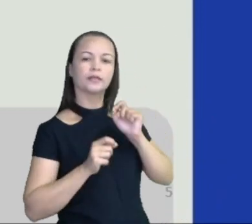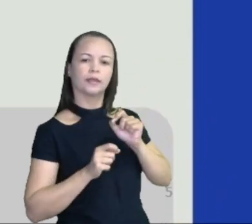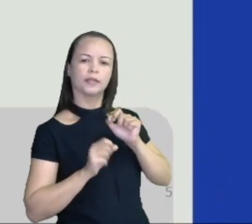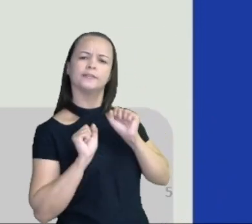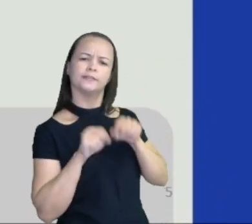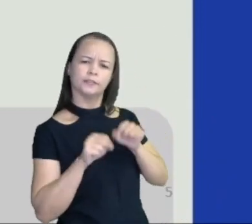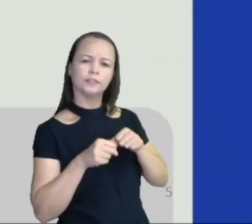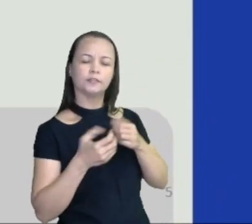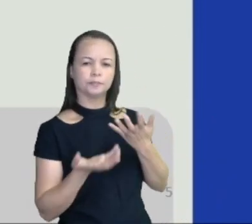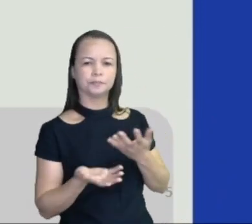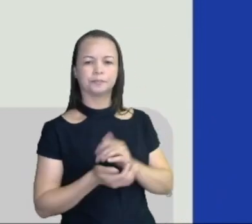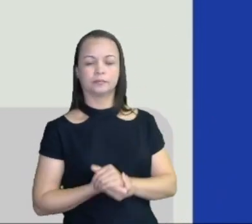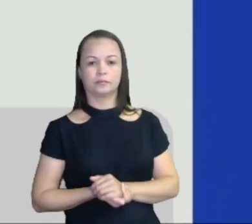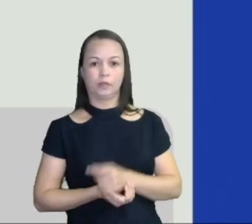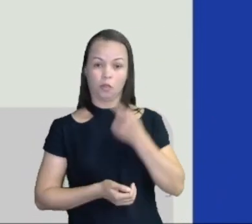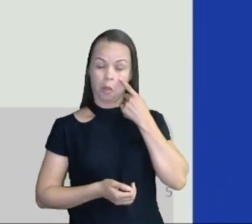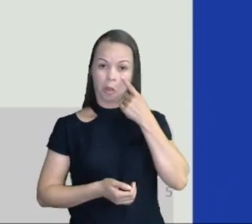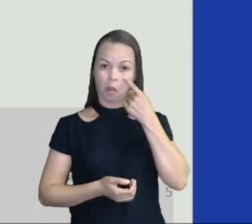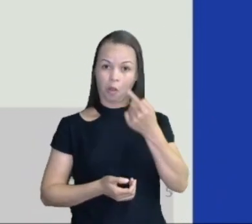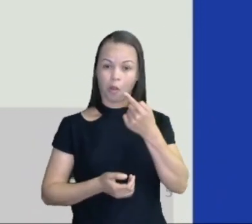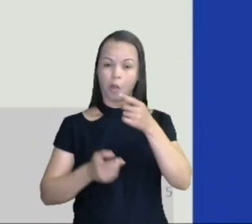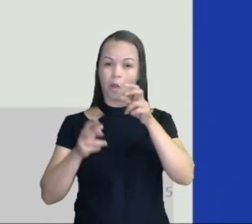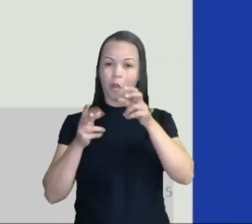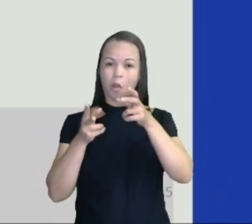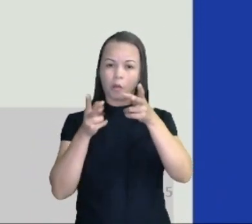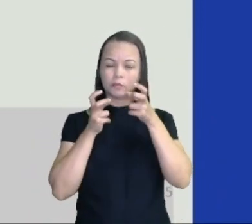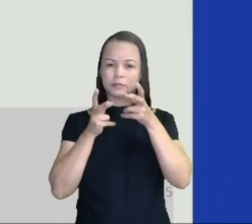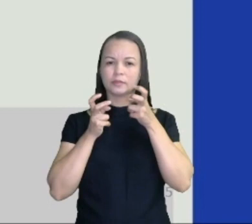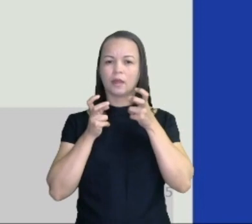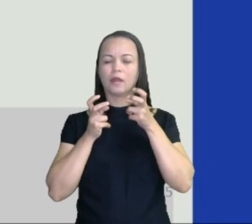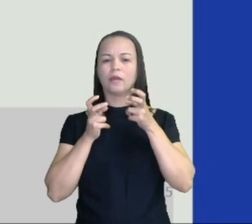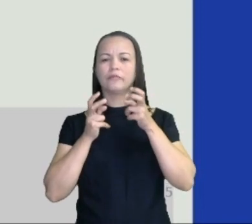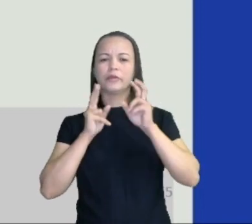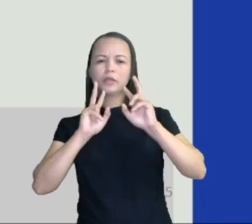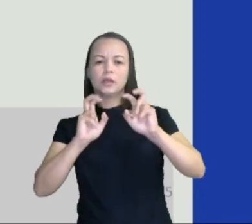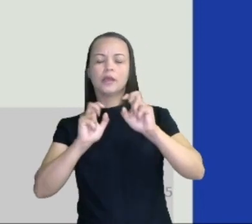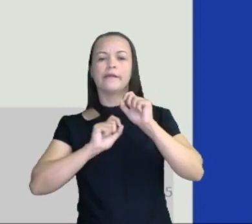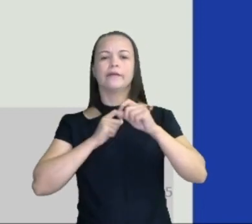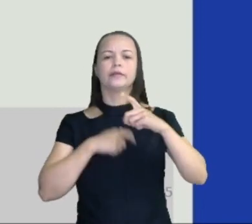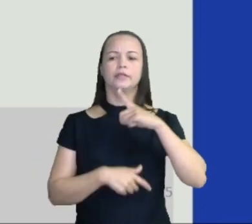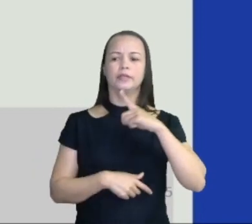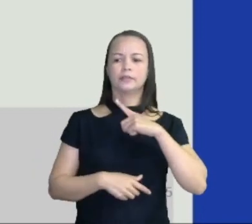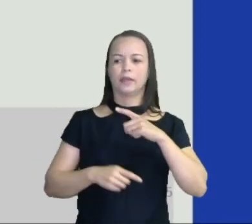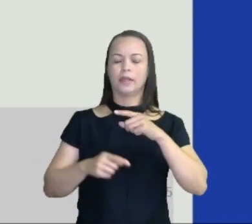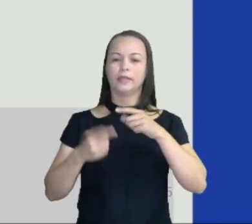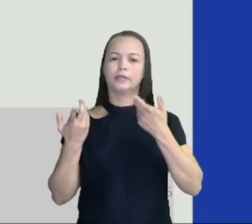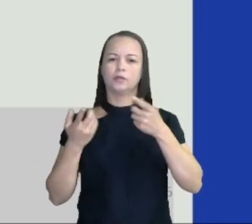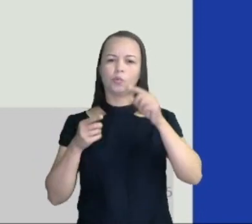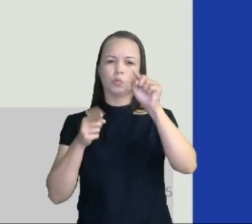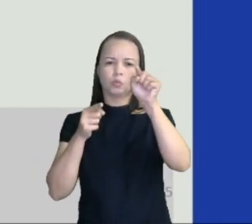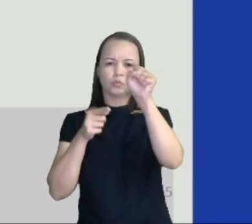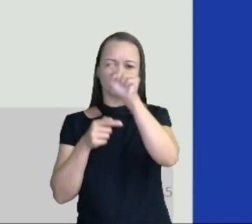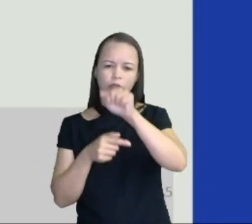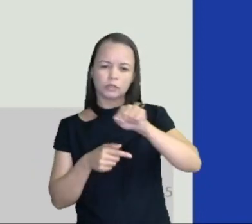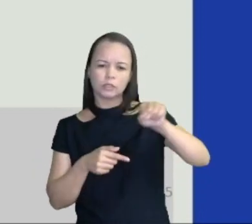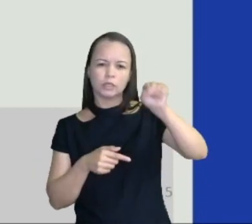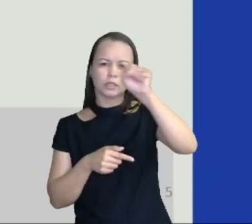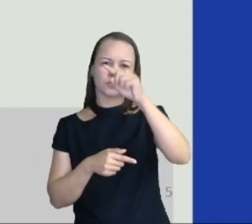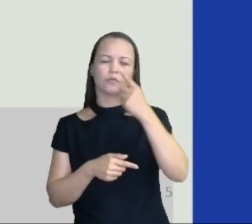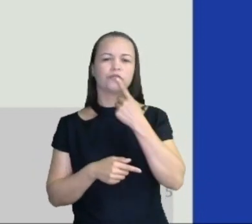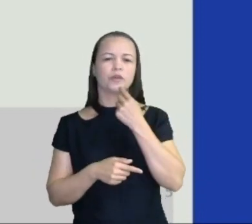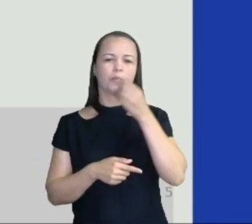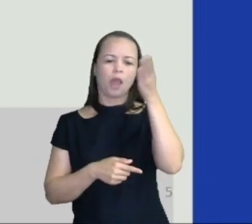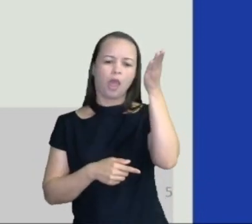sim. Vejam, observem que a gente tem um círculo vermelho cortado